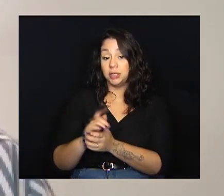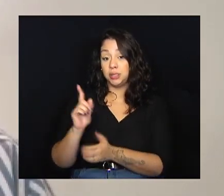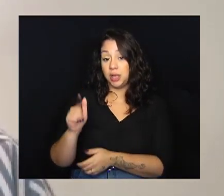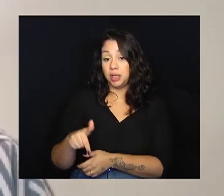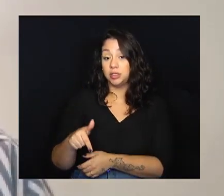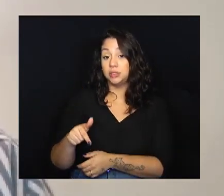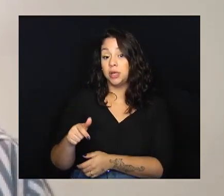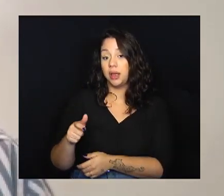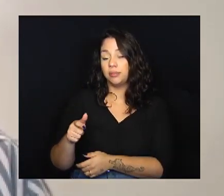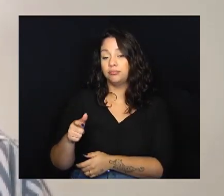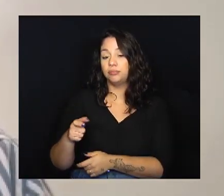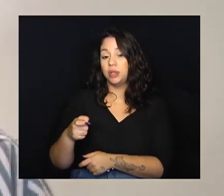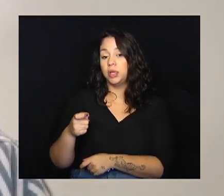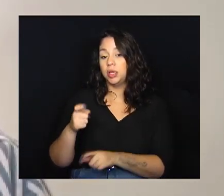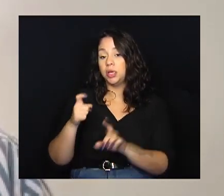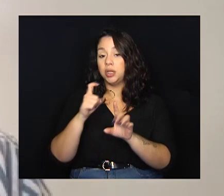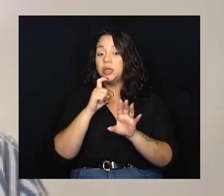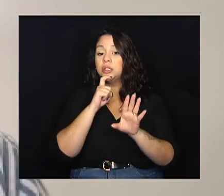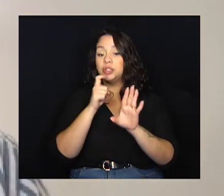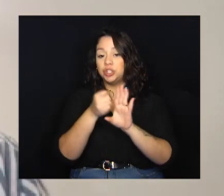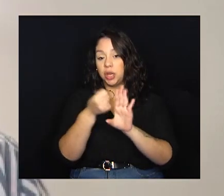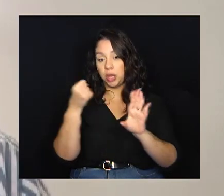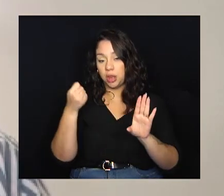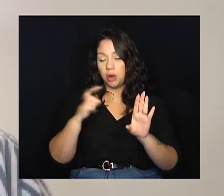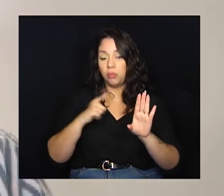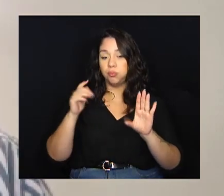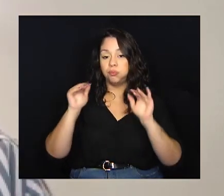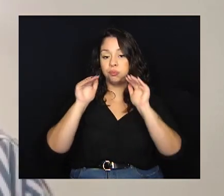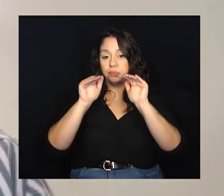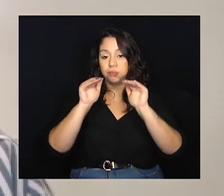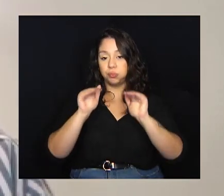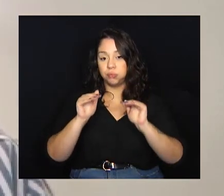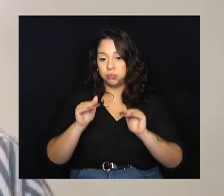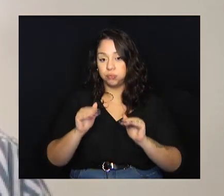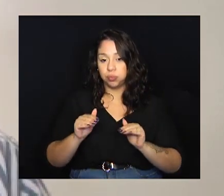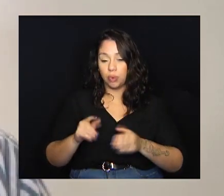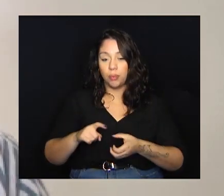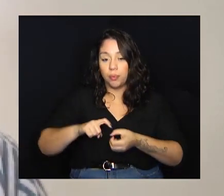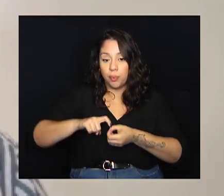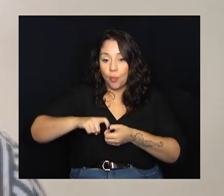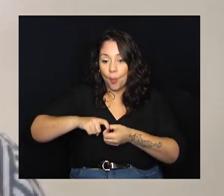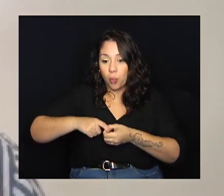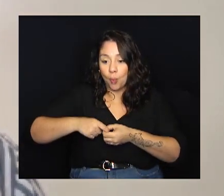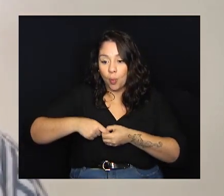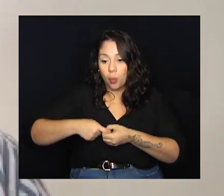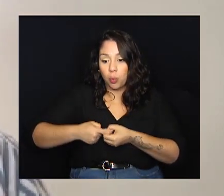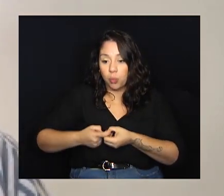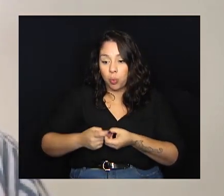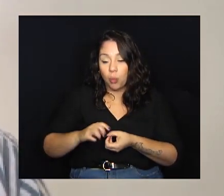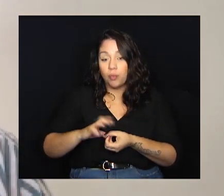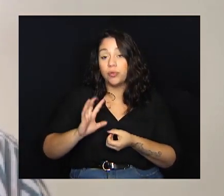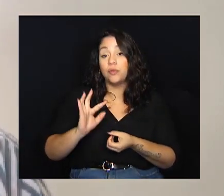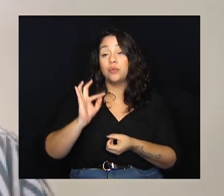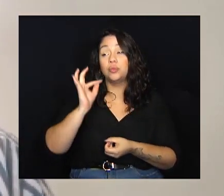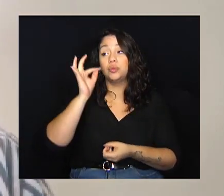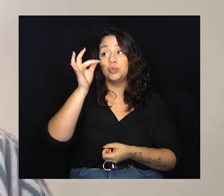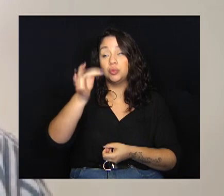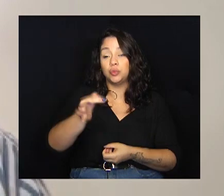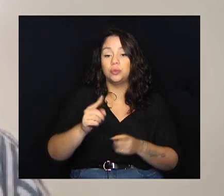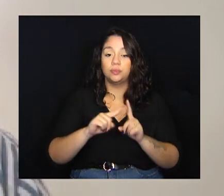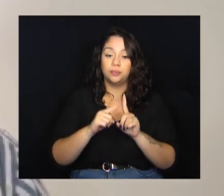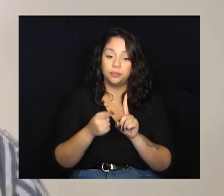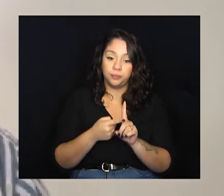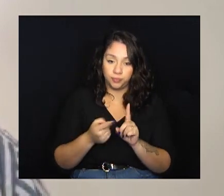né ou criam preservar gametas E aí incluir espermatozoide pensando em postergar uma futura gestação né